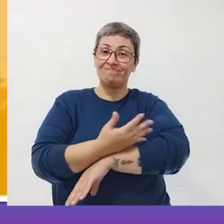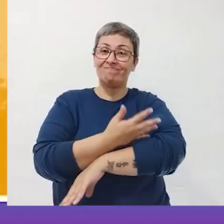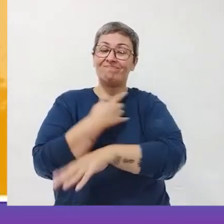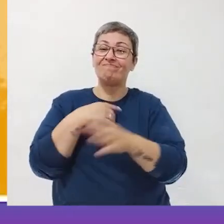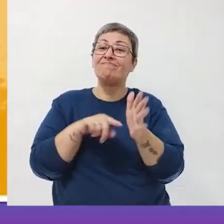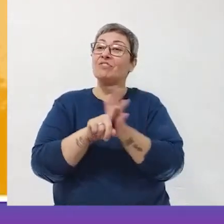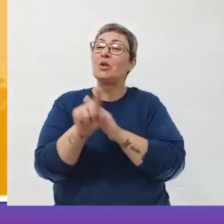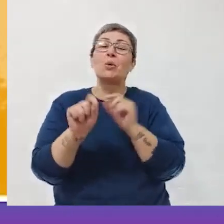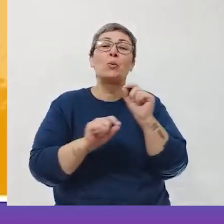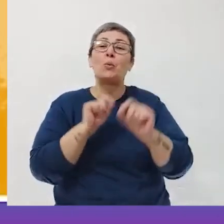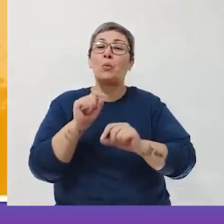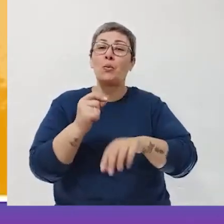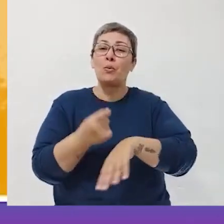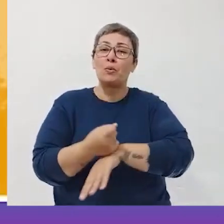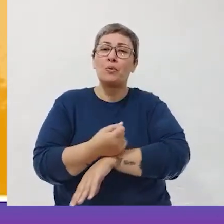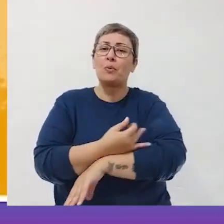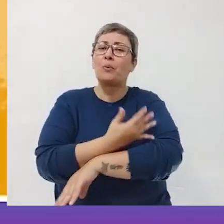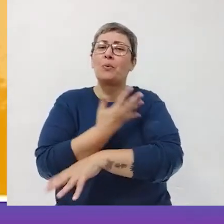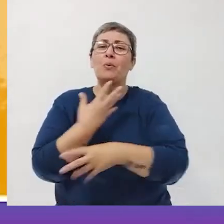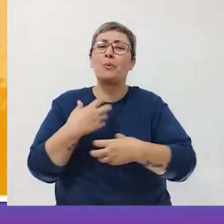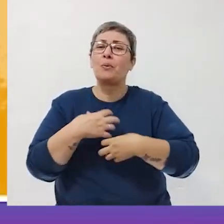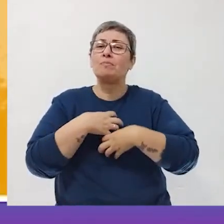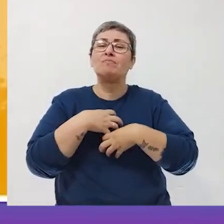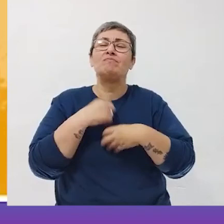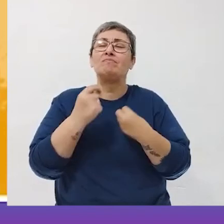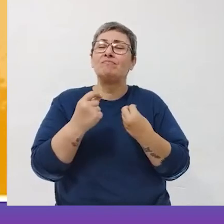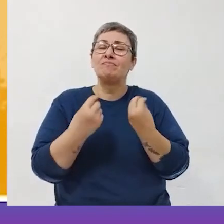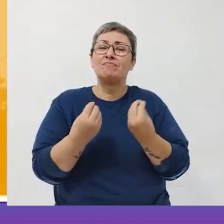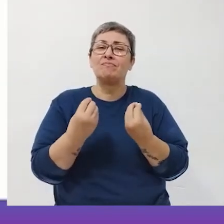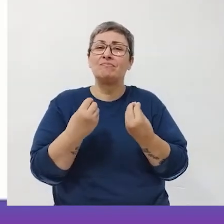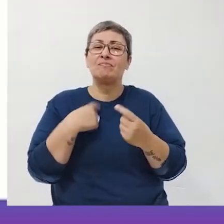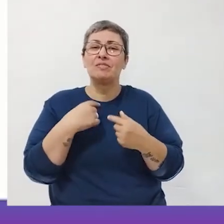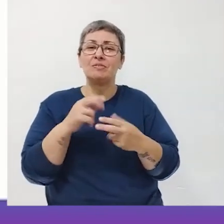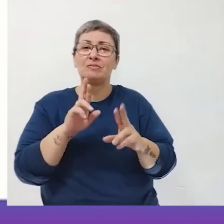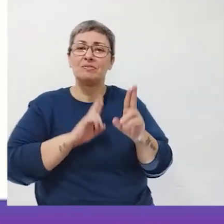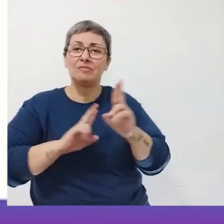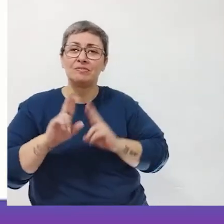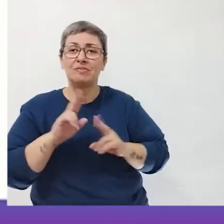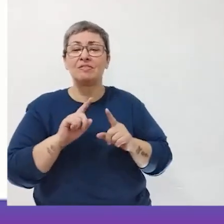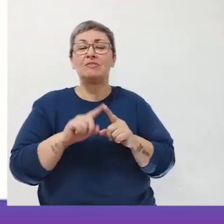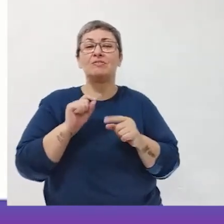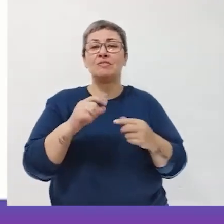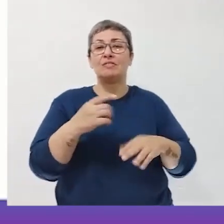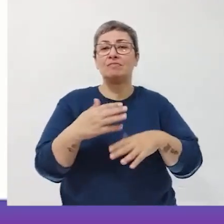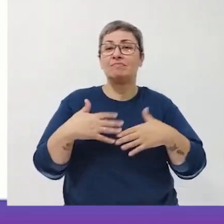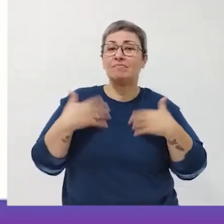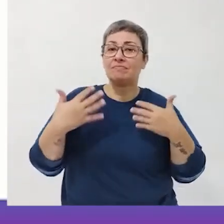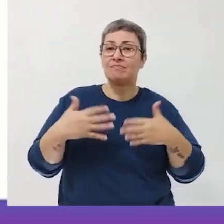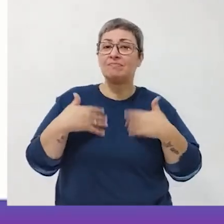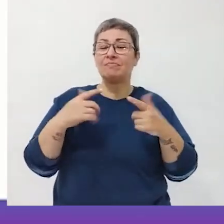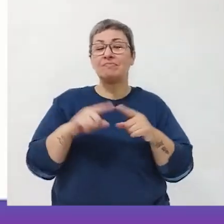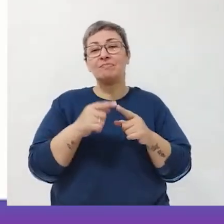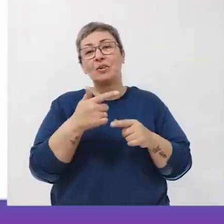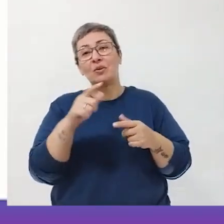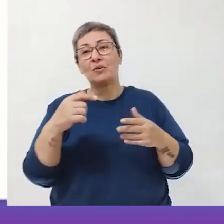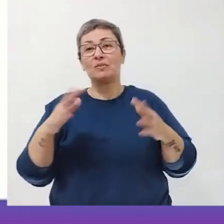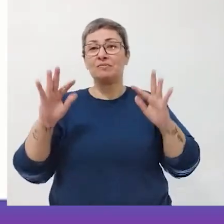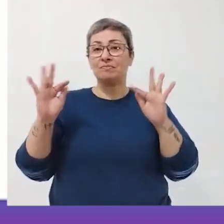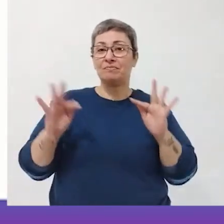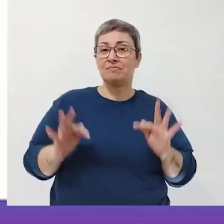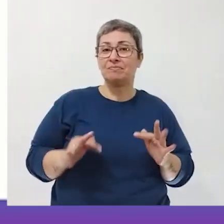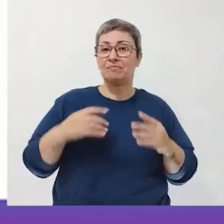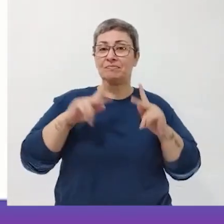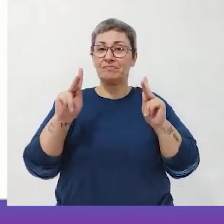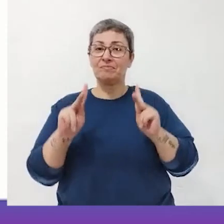quando perguntamos quais sentimentos o arco-íris provoca em vocês, muitos responderam que sentem alegria, outros